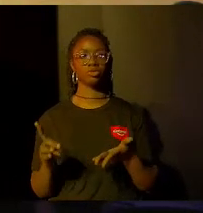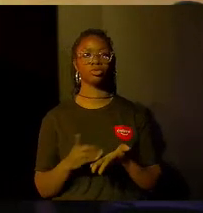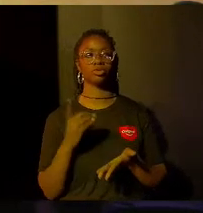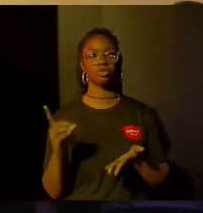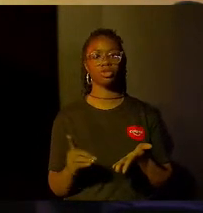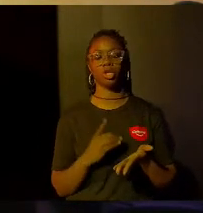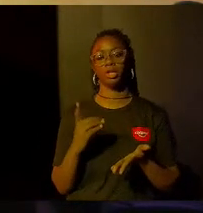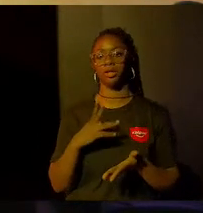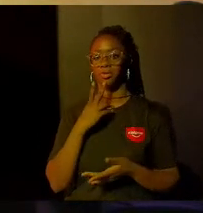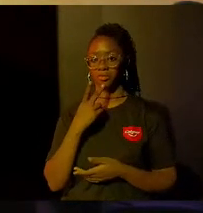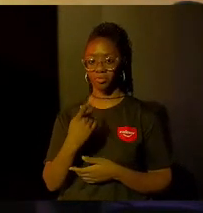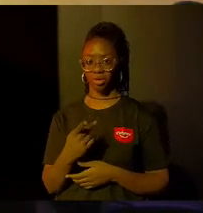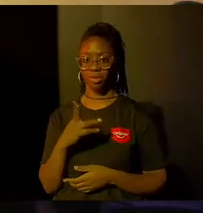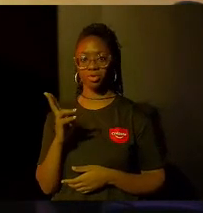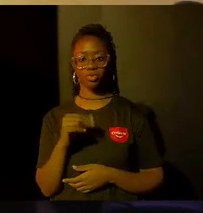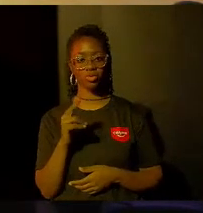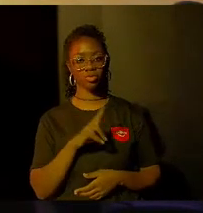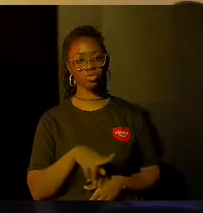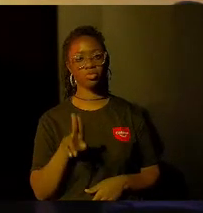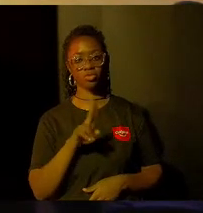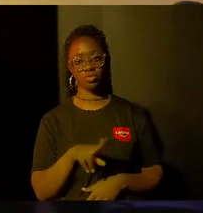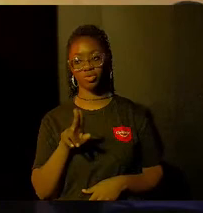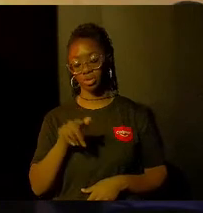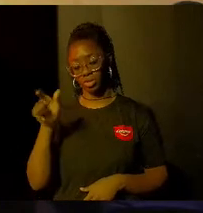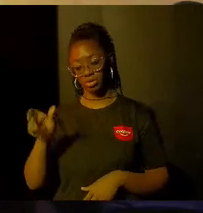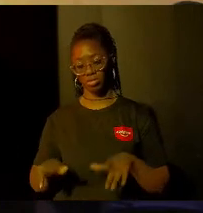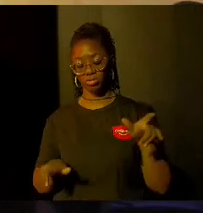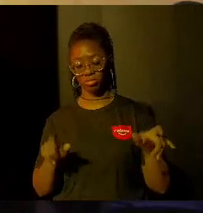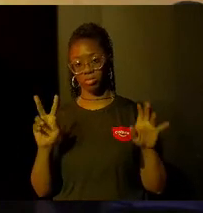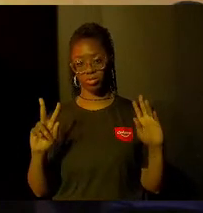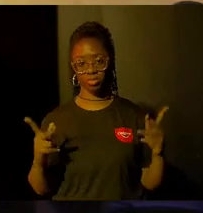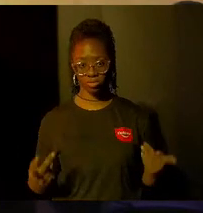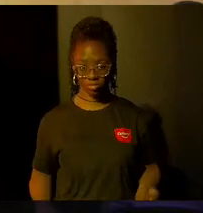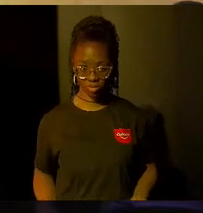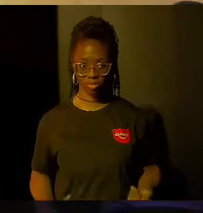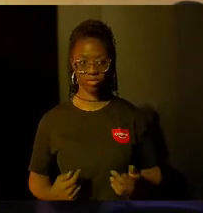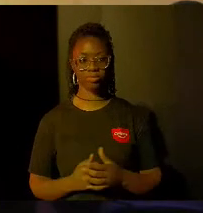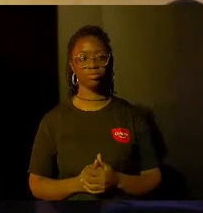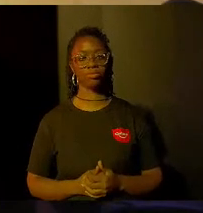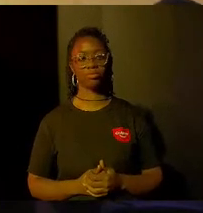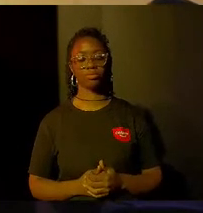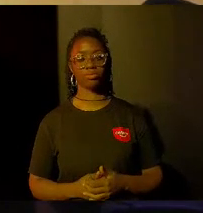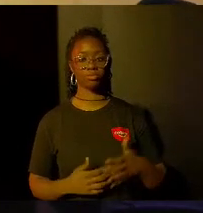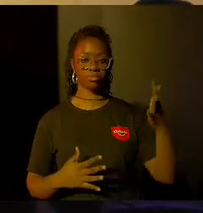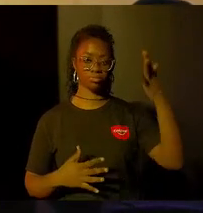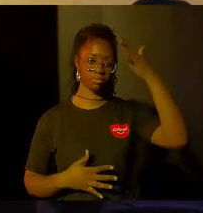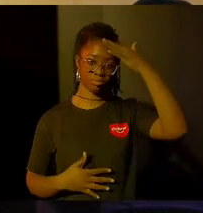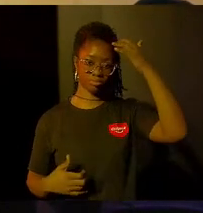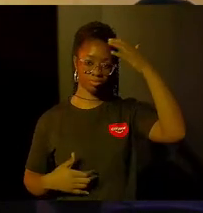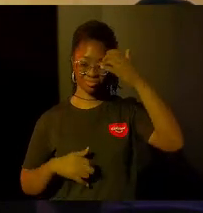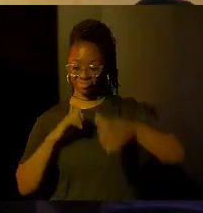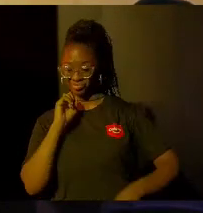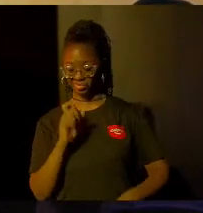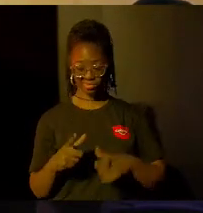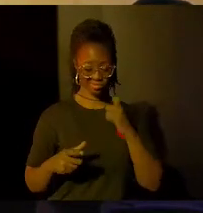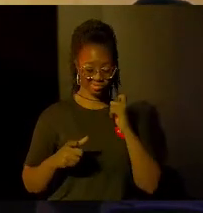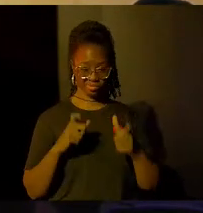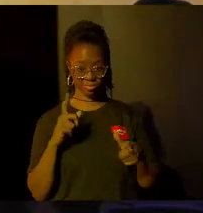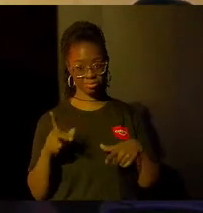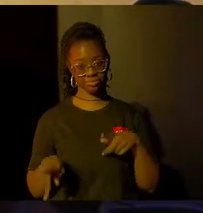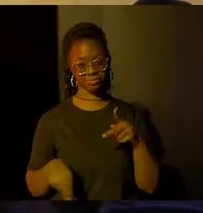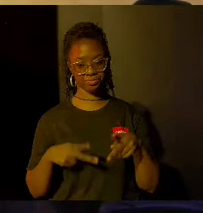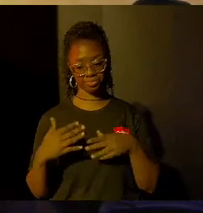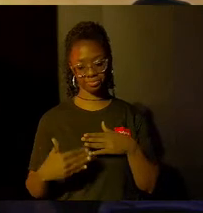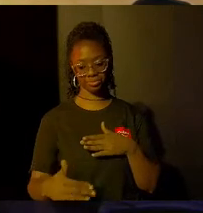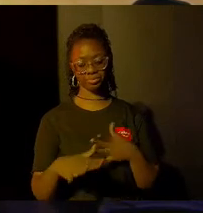nunca deve ser aplicado para seres humanos macaco é um dos xingamentos mais populares